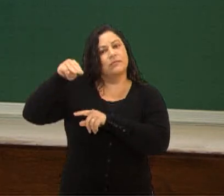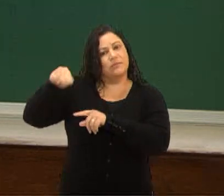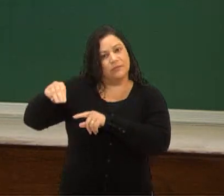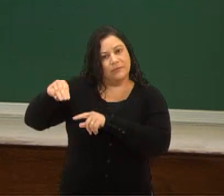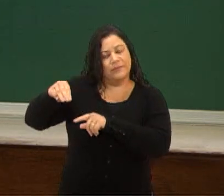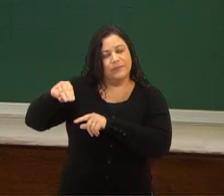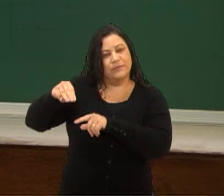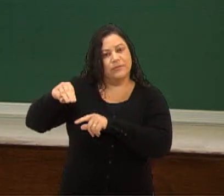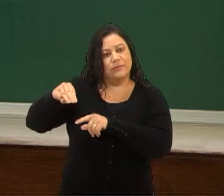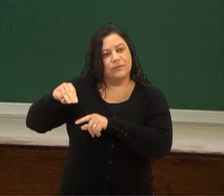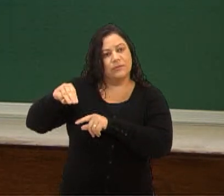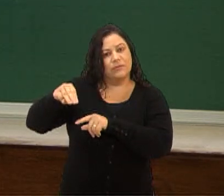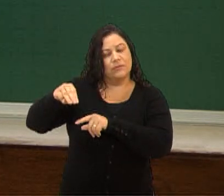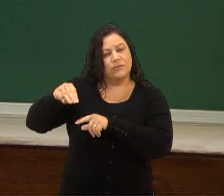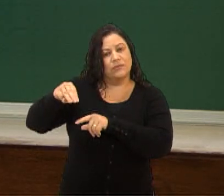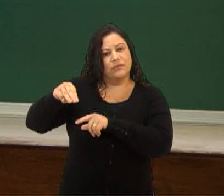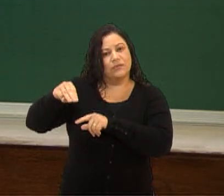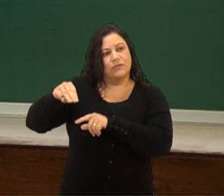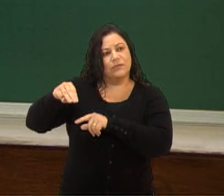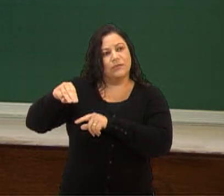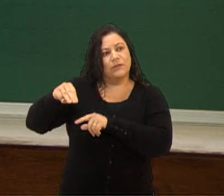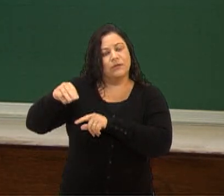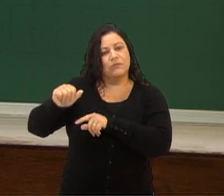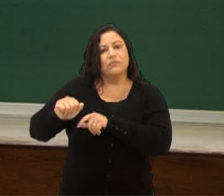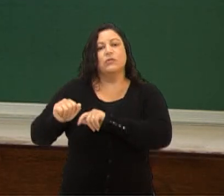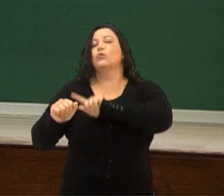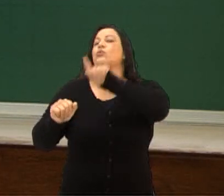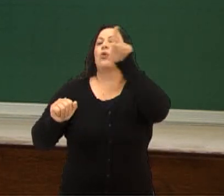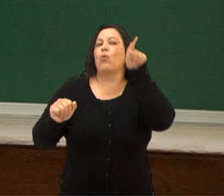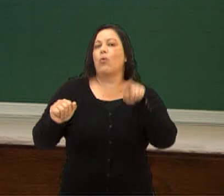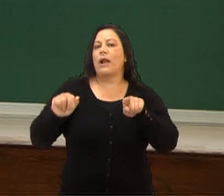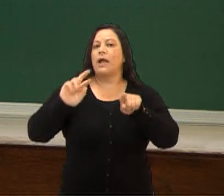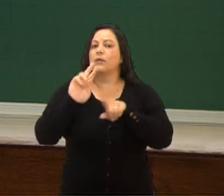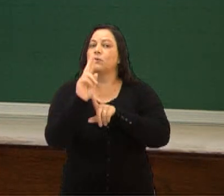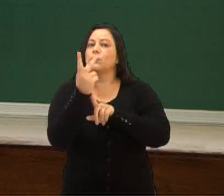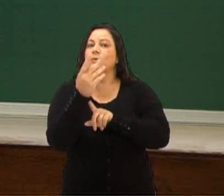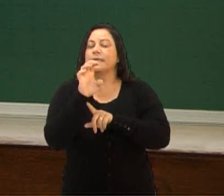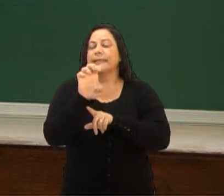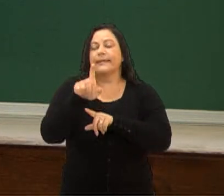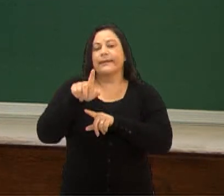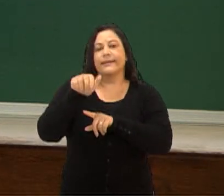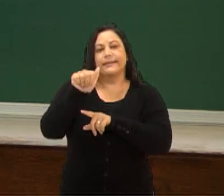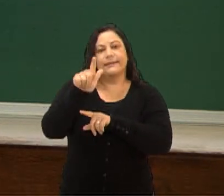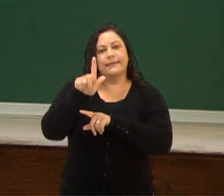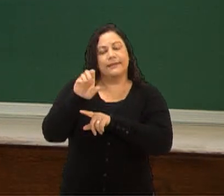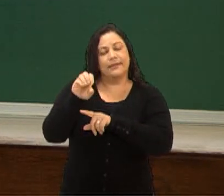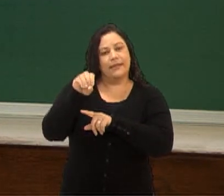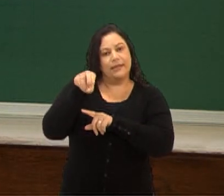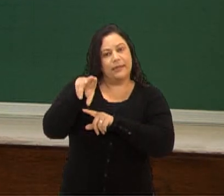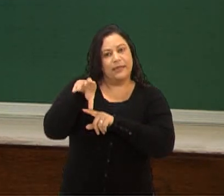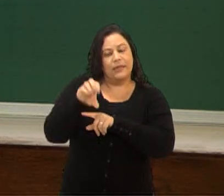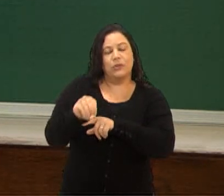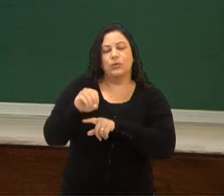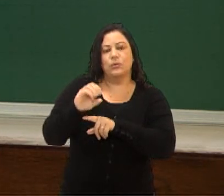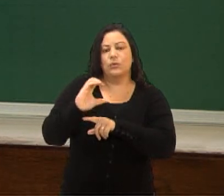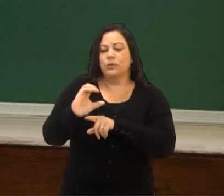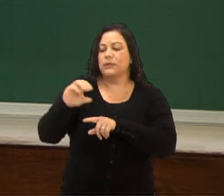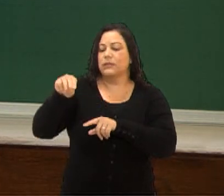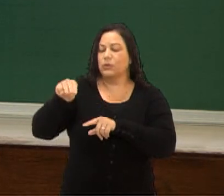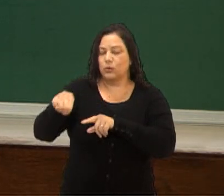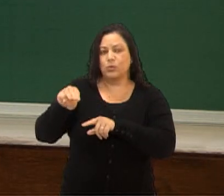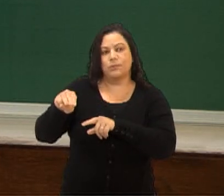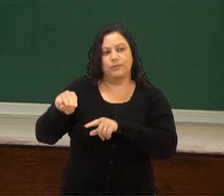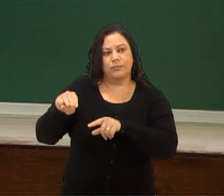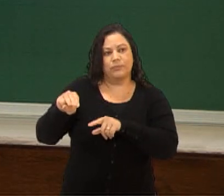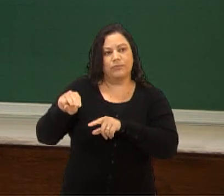aresta lá do lado do hexágono em centímetros também, ou os dois em milímetros. Nós